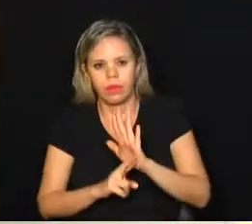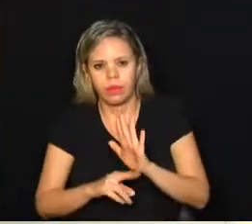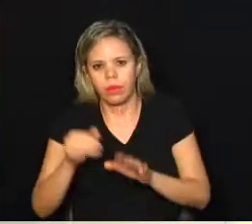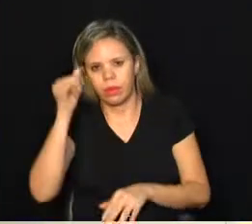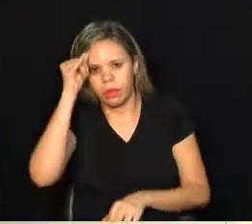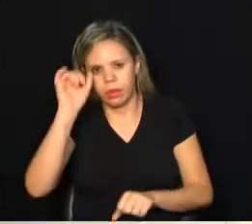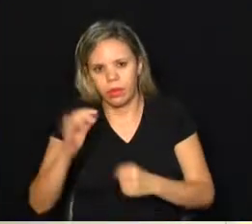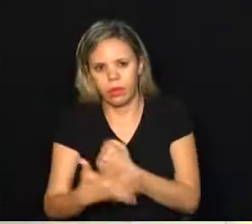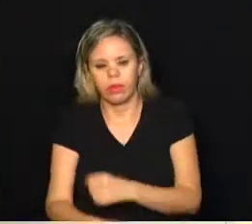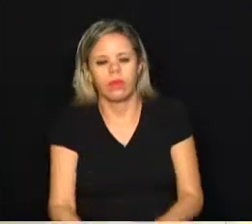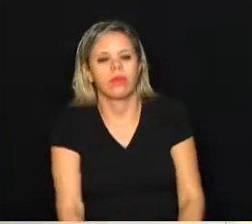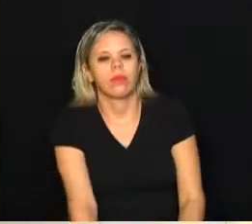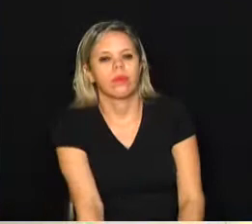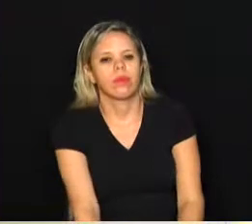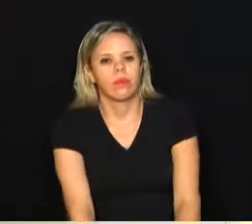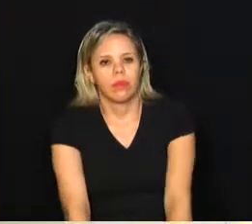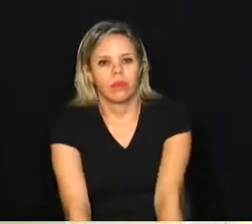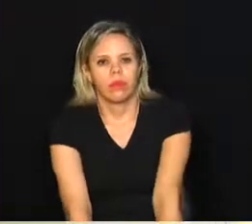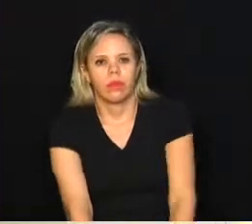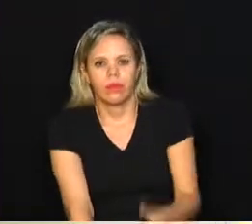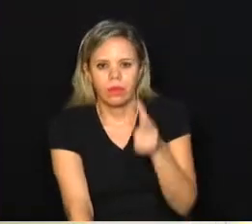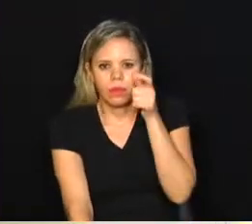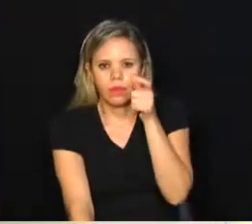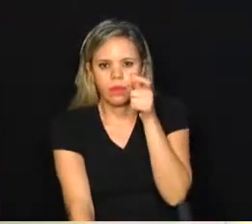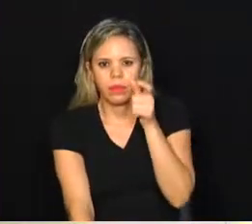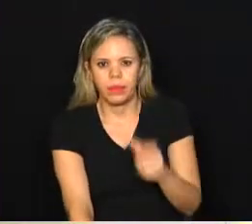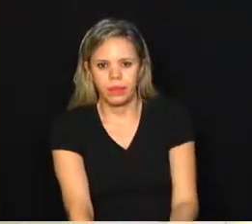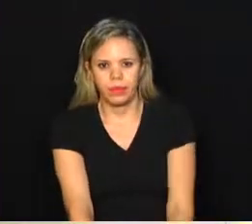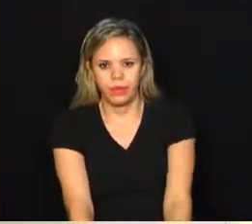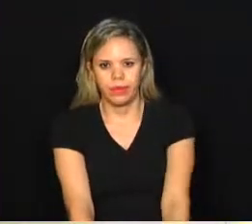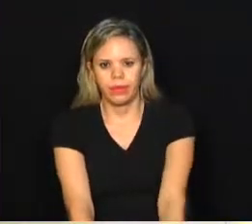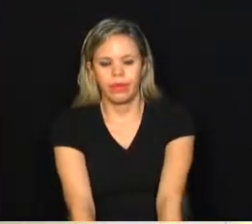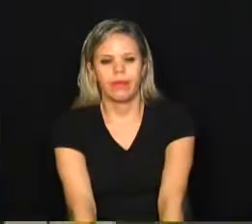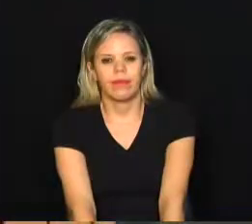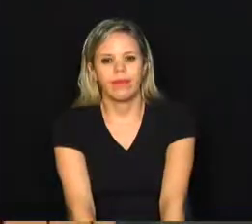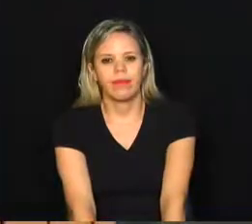prevenção à Covid-19. Vamos acompanhar.